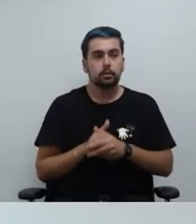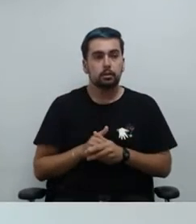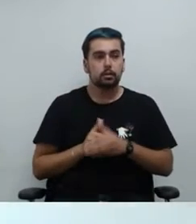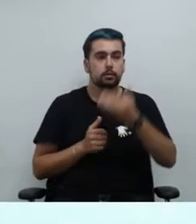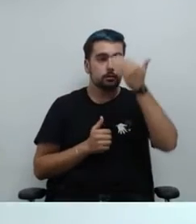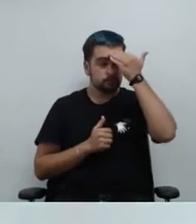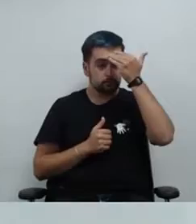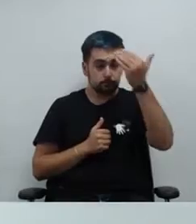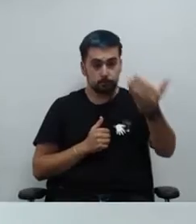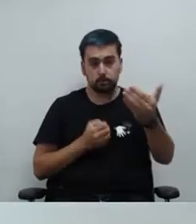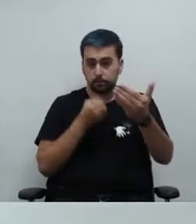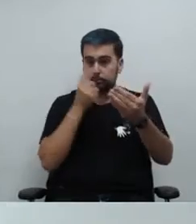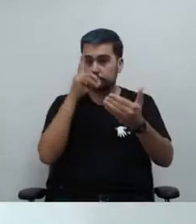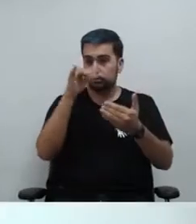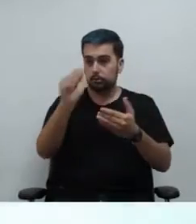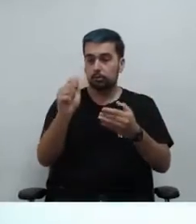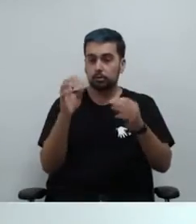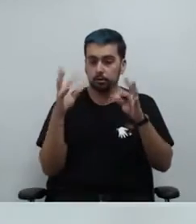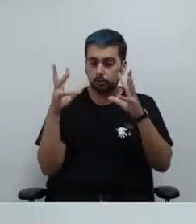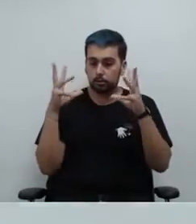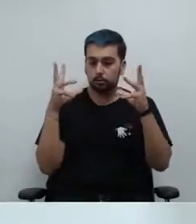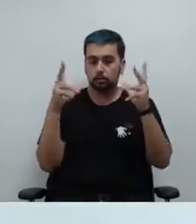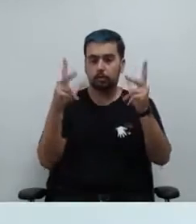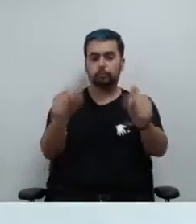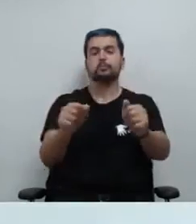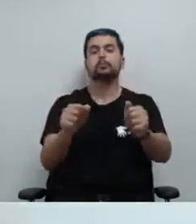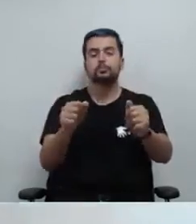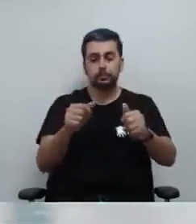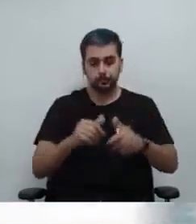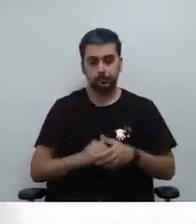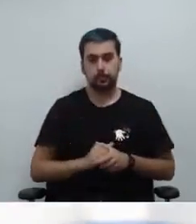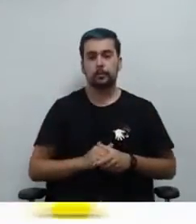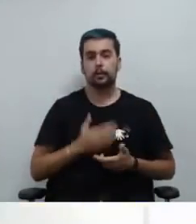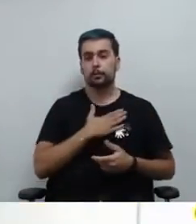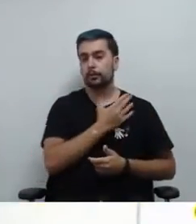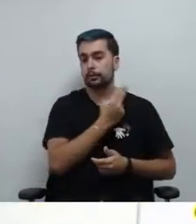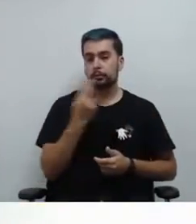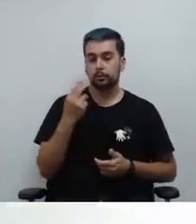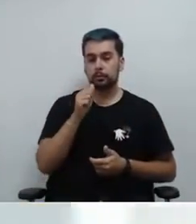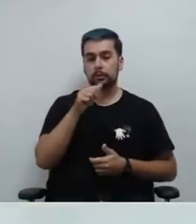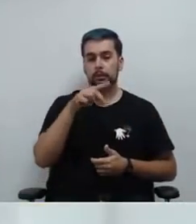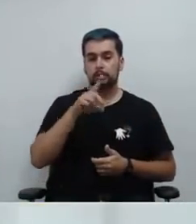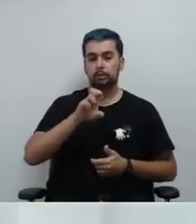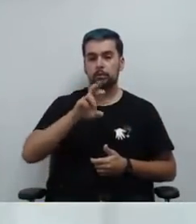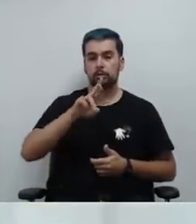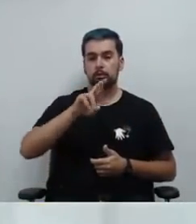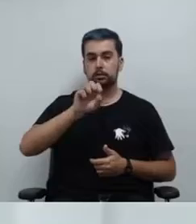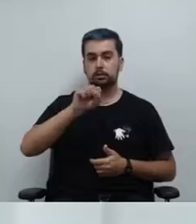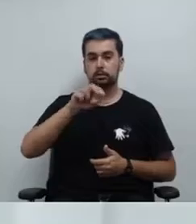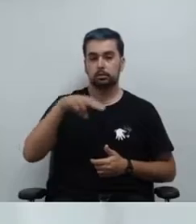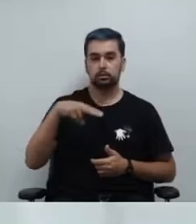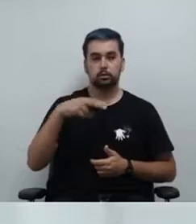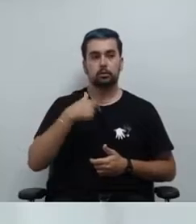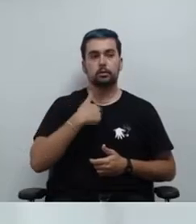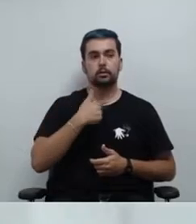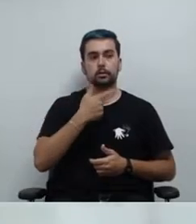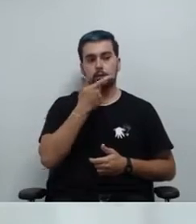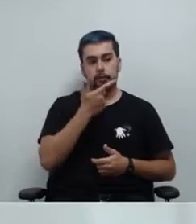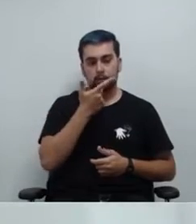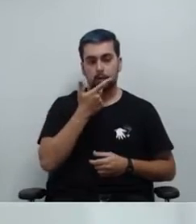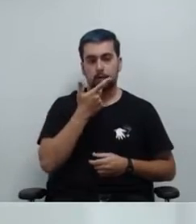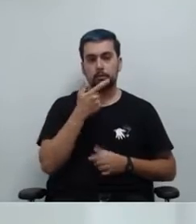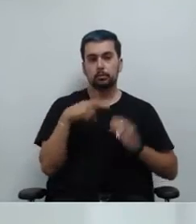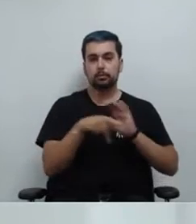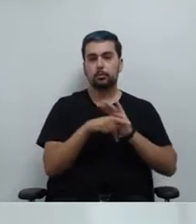Muitíssimo obrigado. Bom dia a todos, a todas e todos. Meu nome é Anderson Pirota, eu falo em nome do Conselho